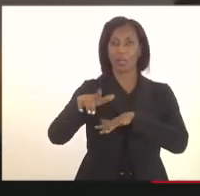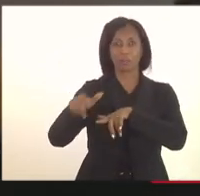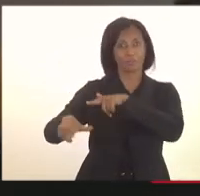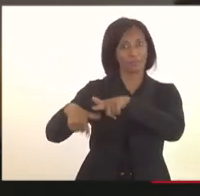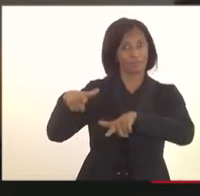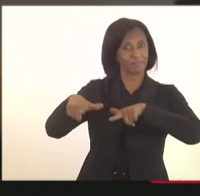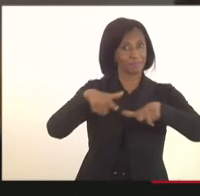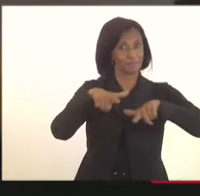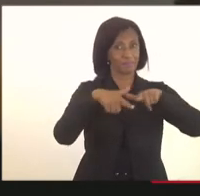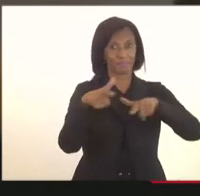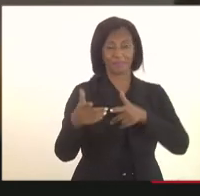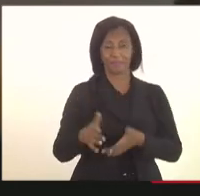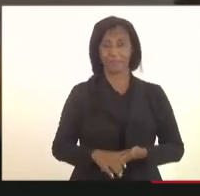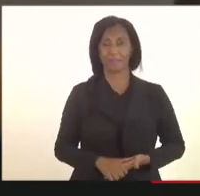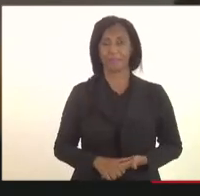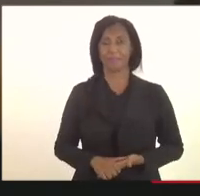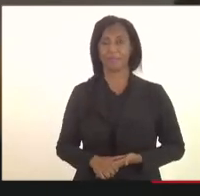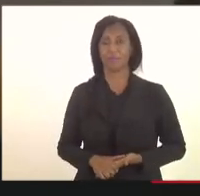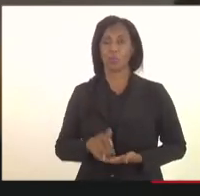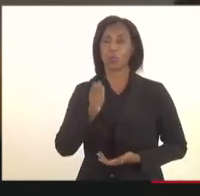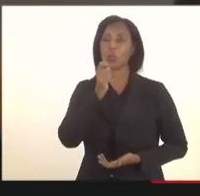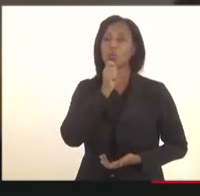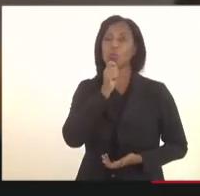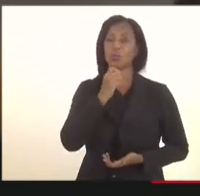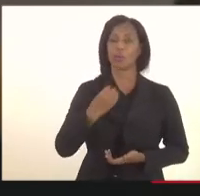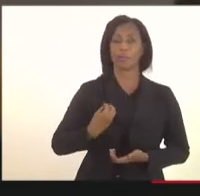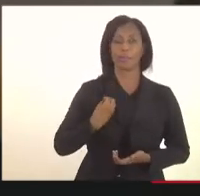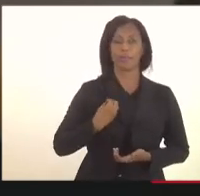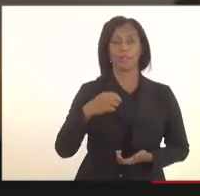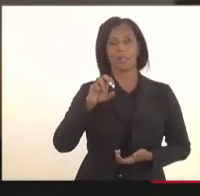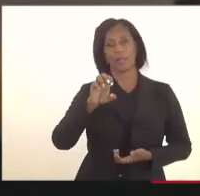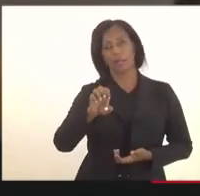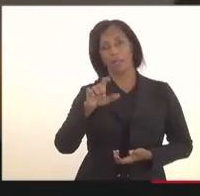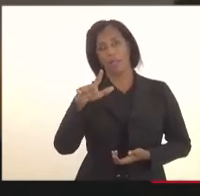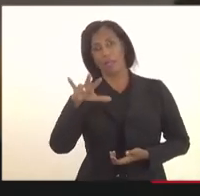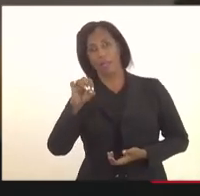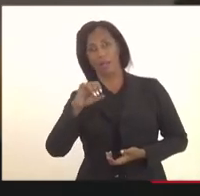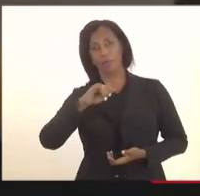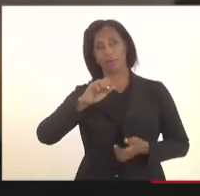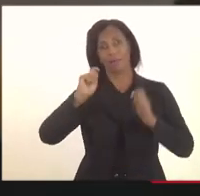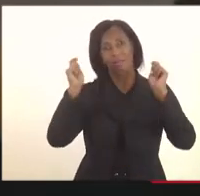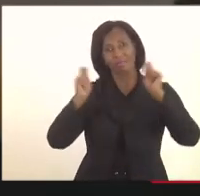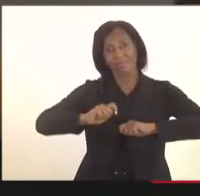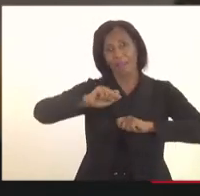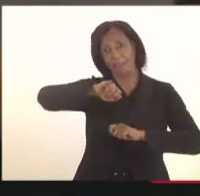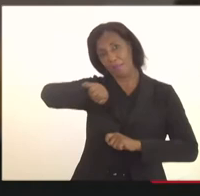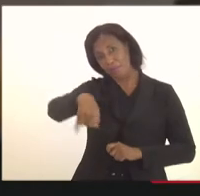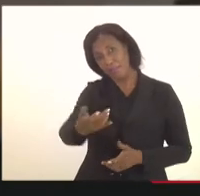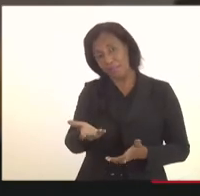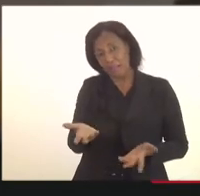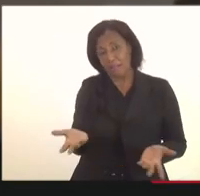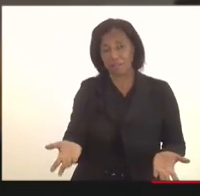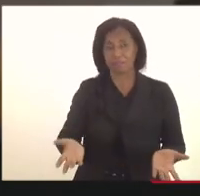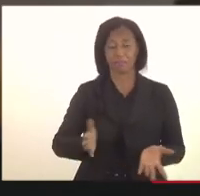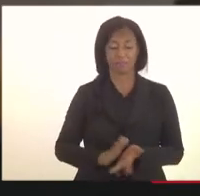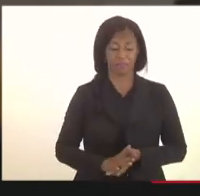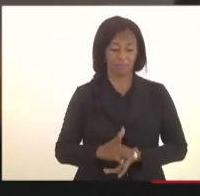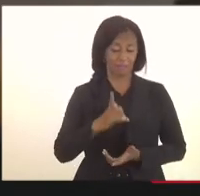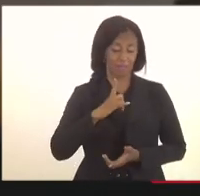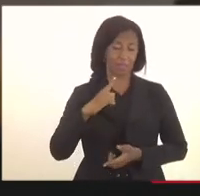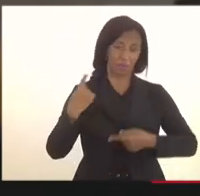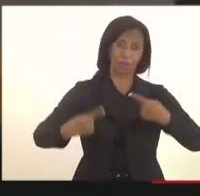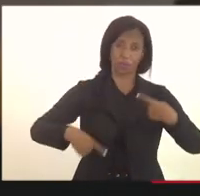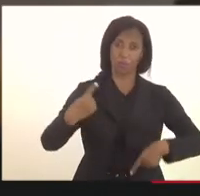não existe, até que eu saiba, não existe a presença de hélio que pudesse ser aproveitado comercialmente. Mas eu acho que tem uma questão, uma